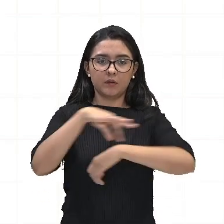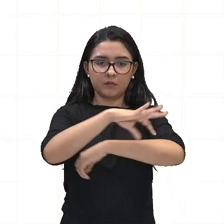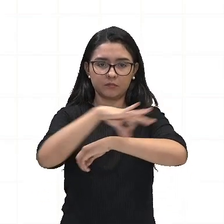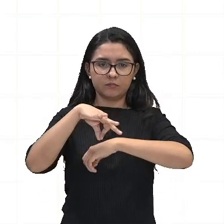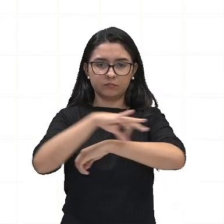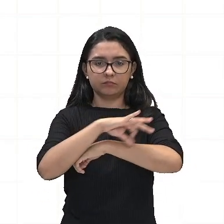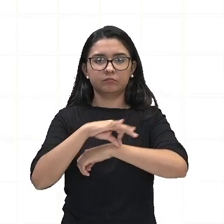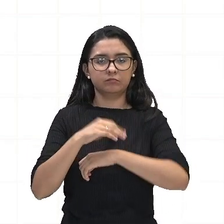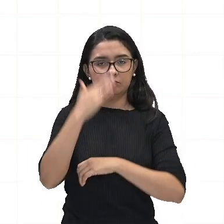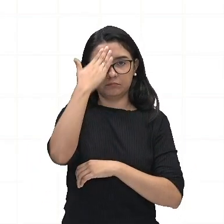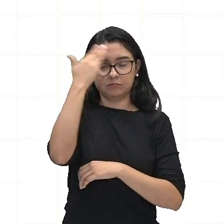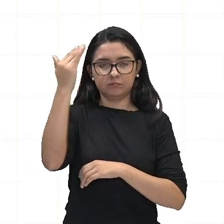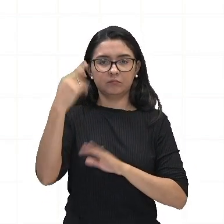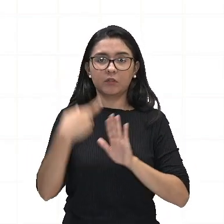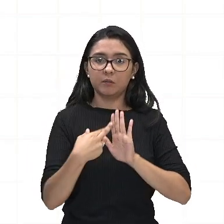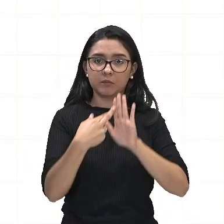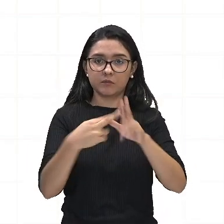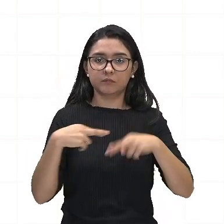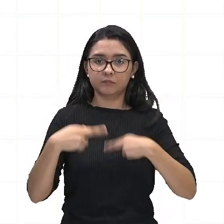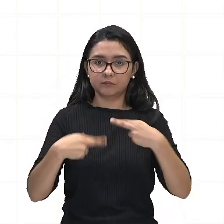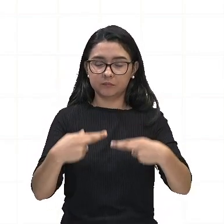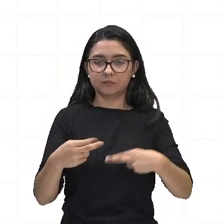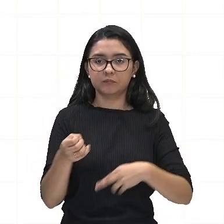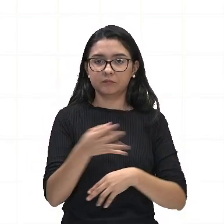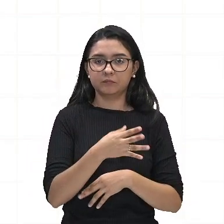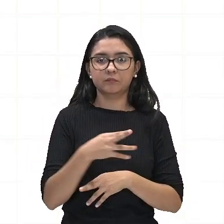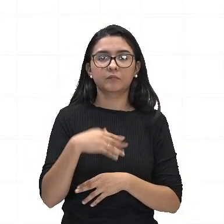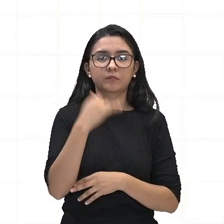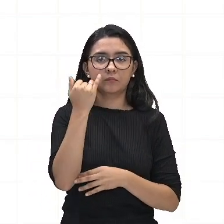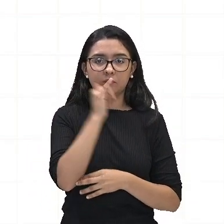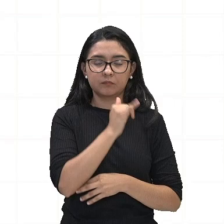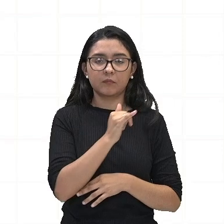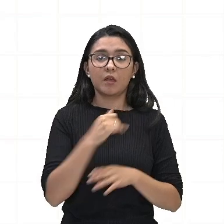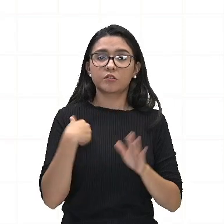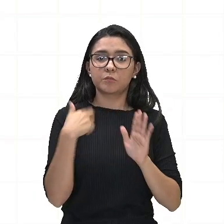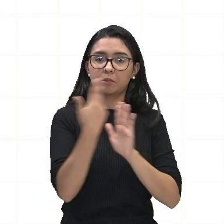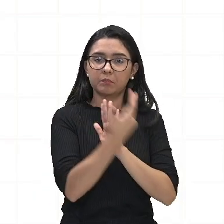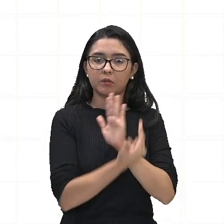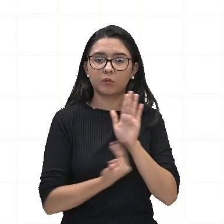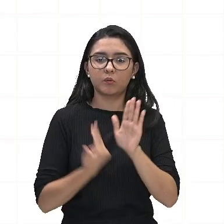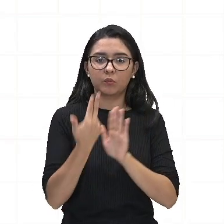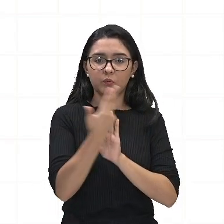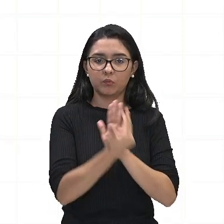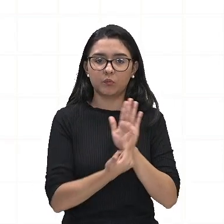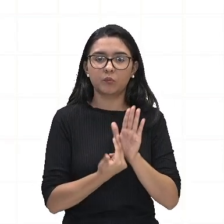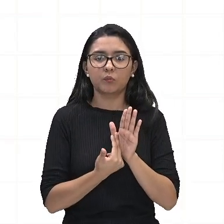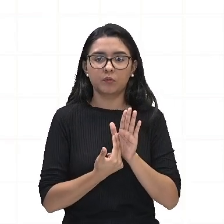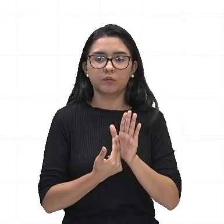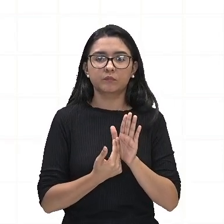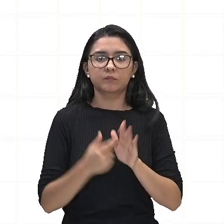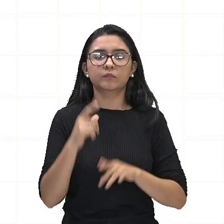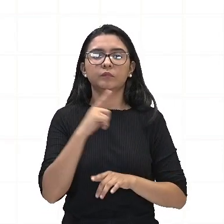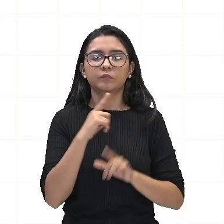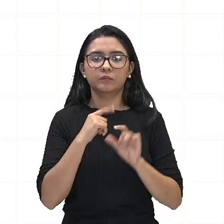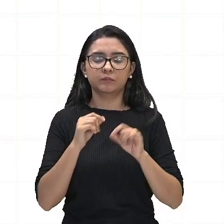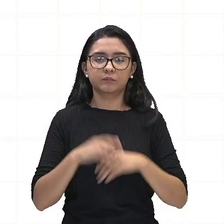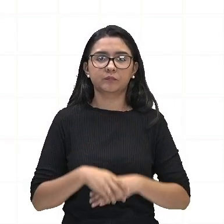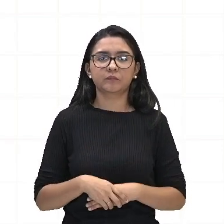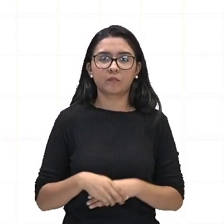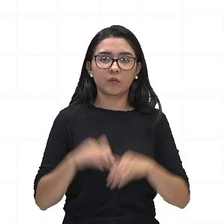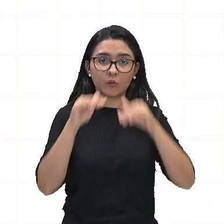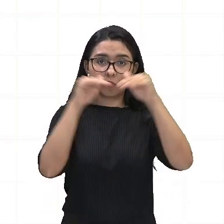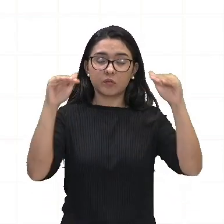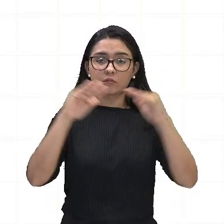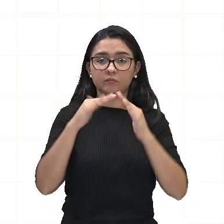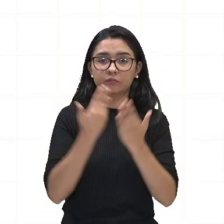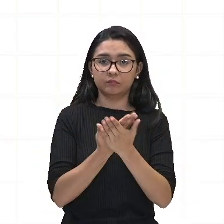maiores representantes do Renascimento italiano. Suas pinturas que merecem destaque: o teto da Capela Sistina,